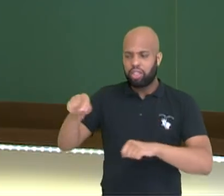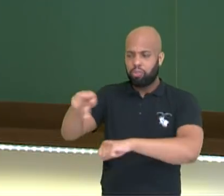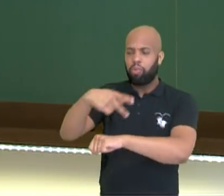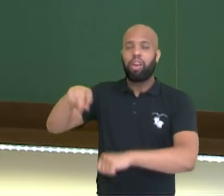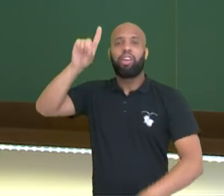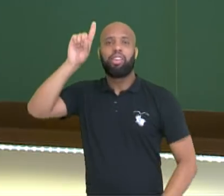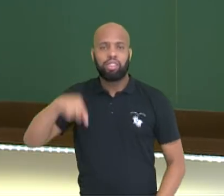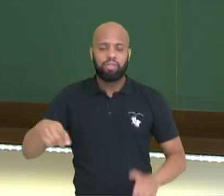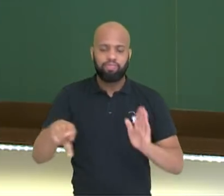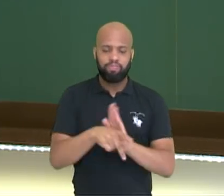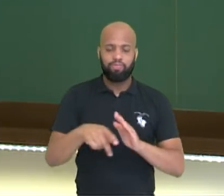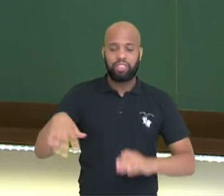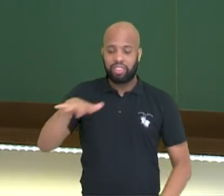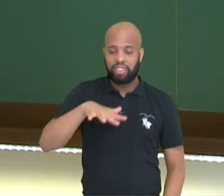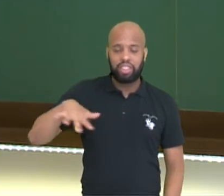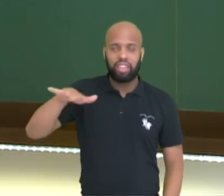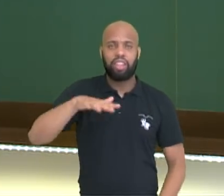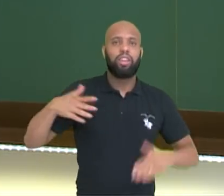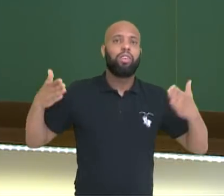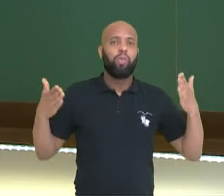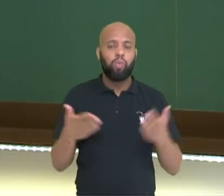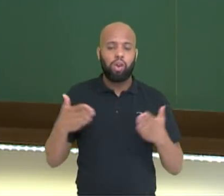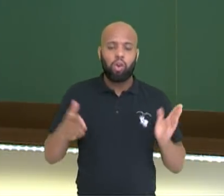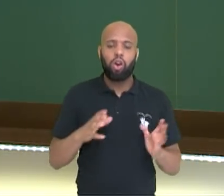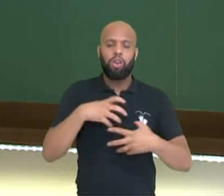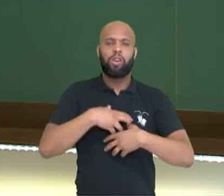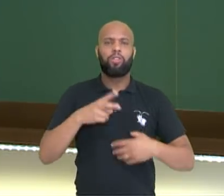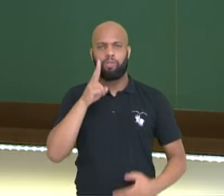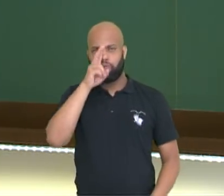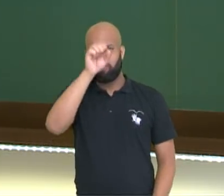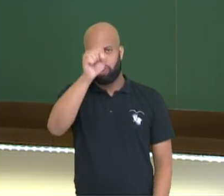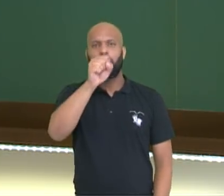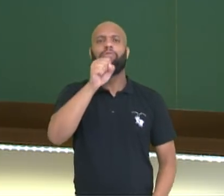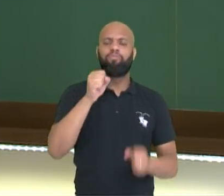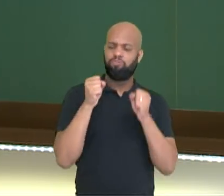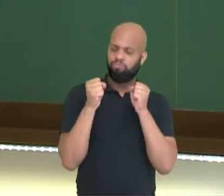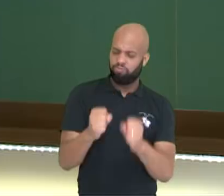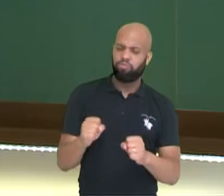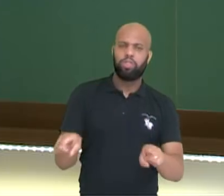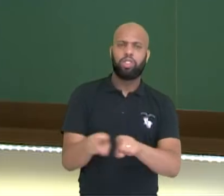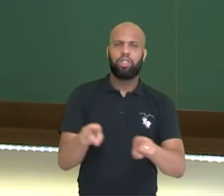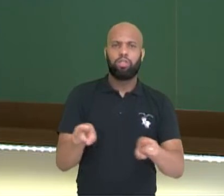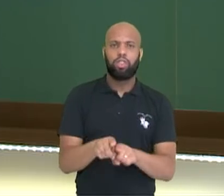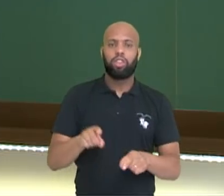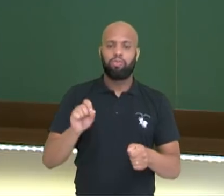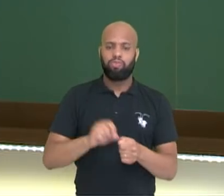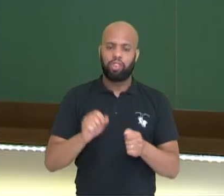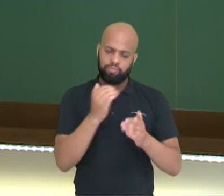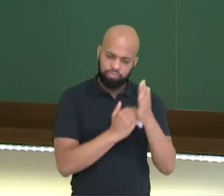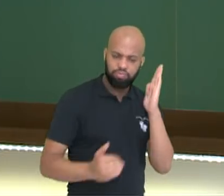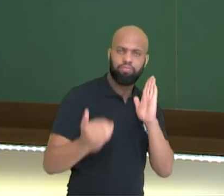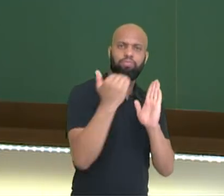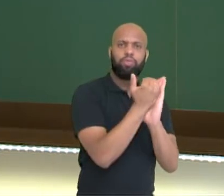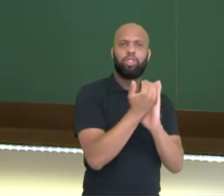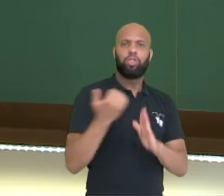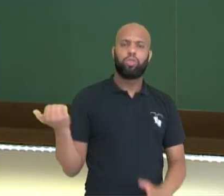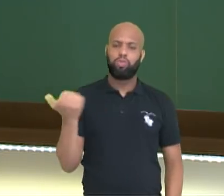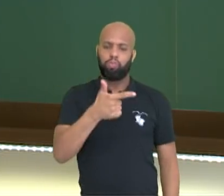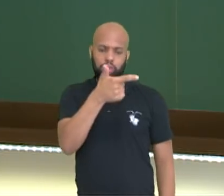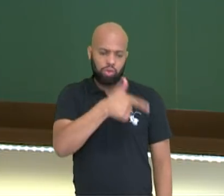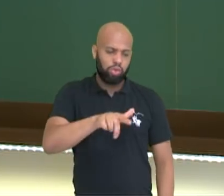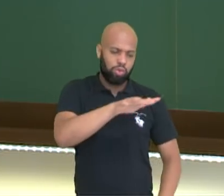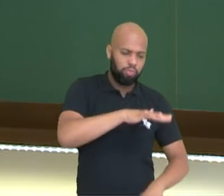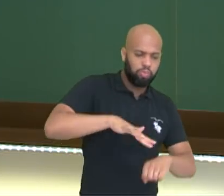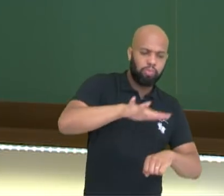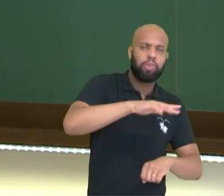país, no cenário atual, seja considerado um país poderoso, um país que torne-se uma potência perante aos